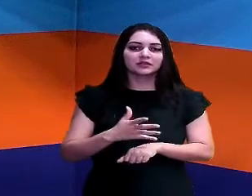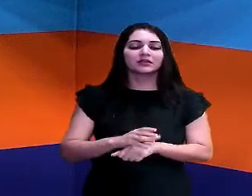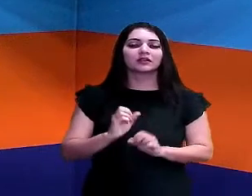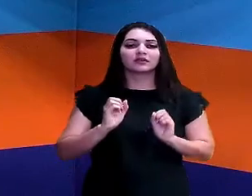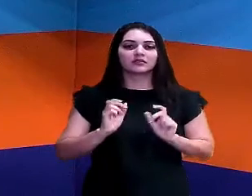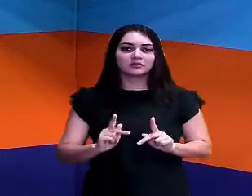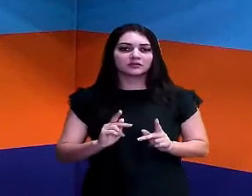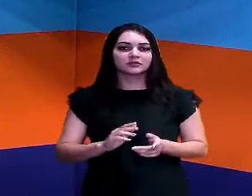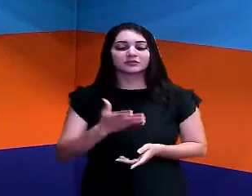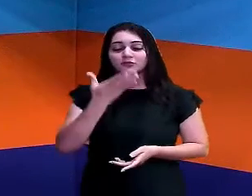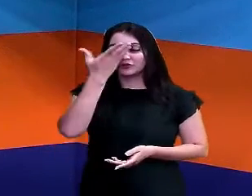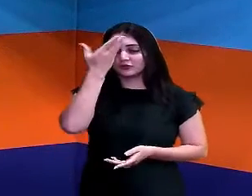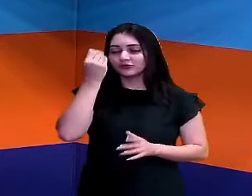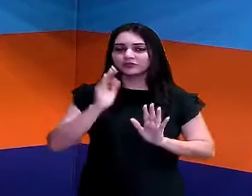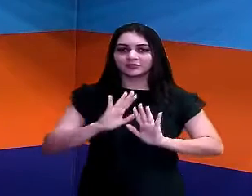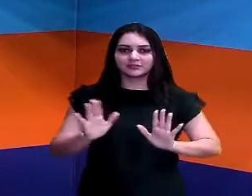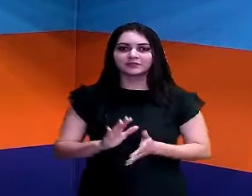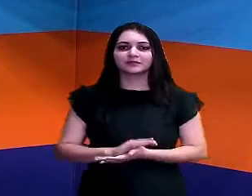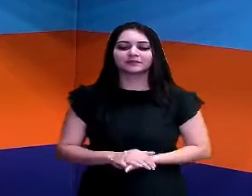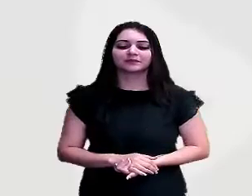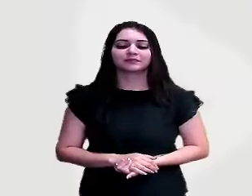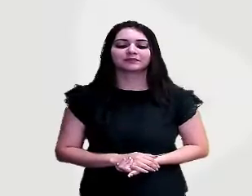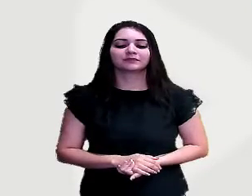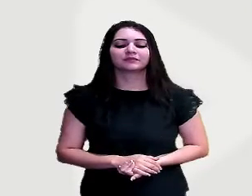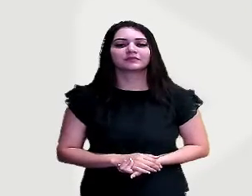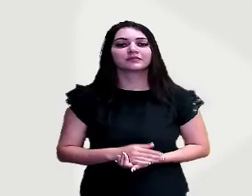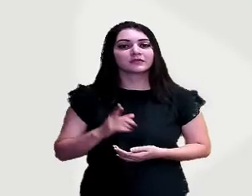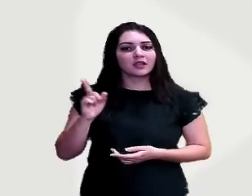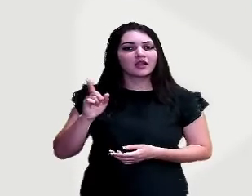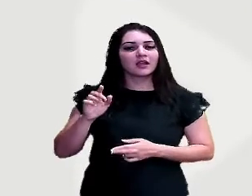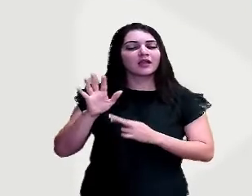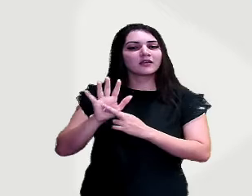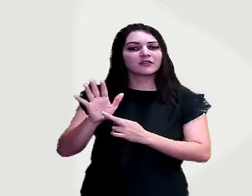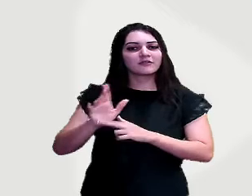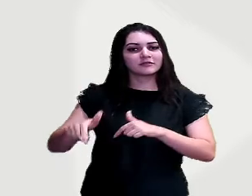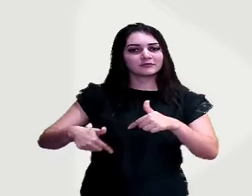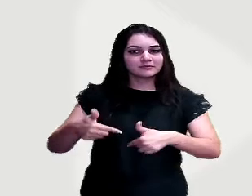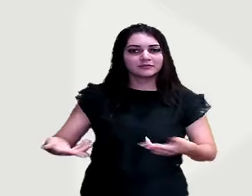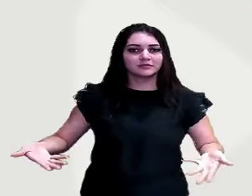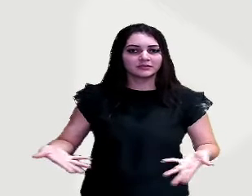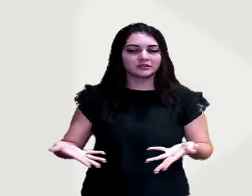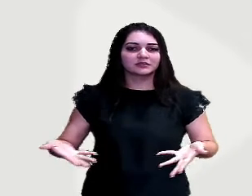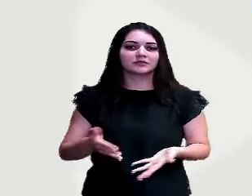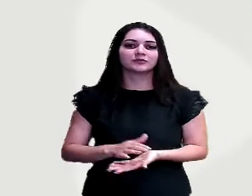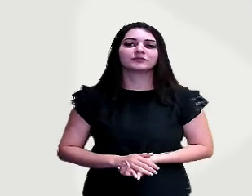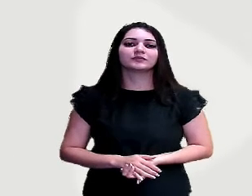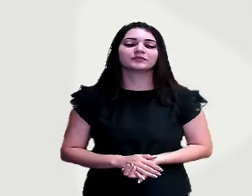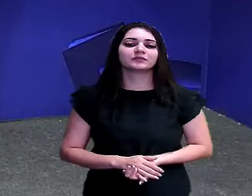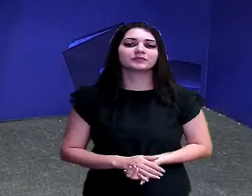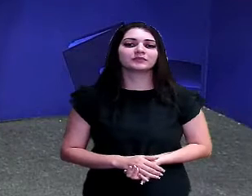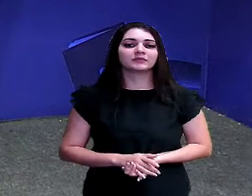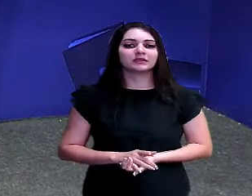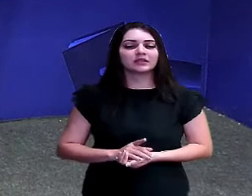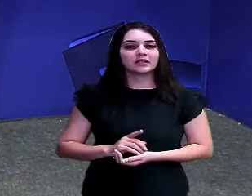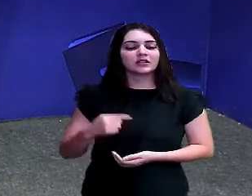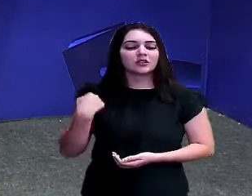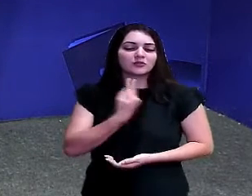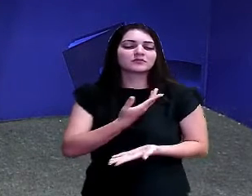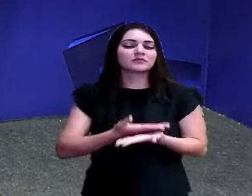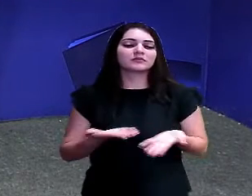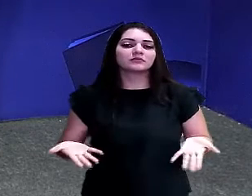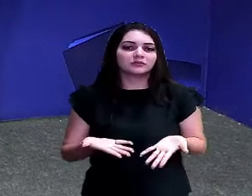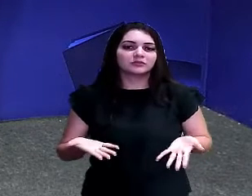bom? Não esqueça de praticar. Essas são as nossas referências trabalhadas hoje e essa foi a nossa aula